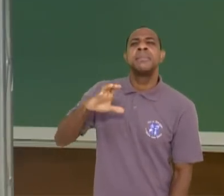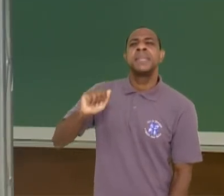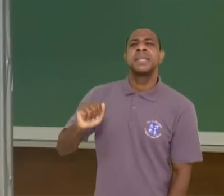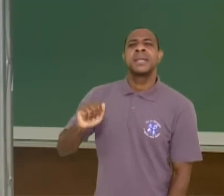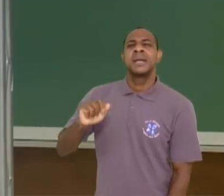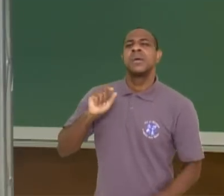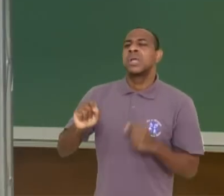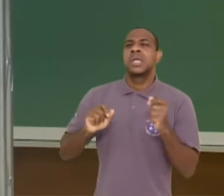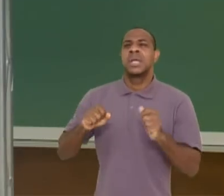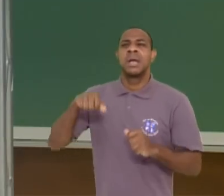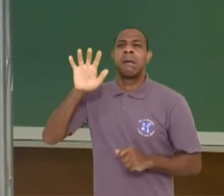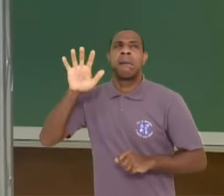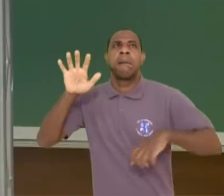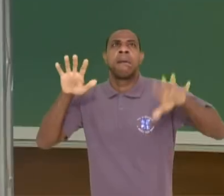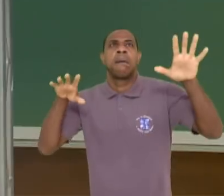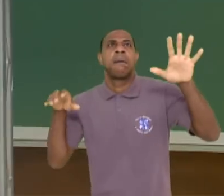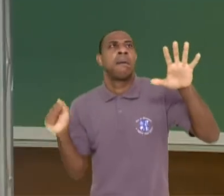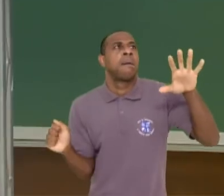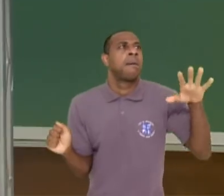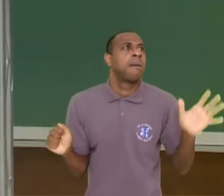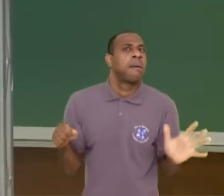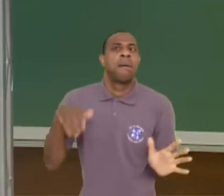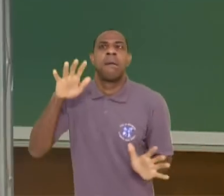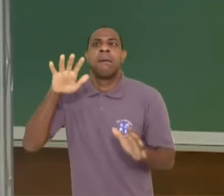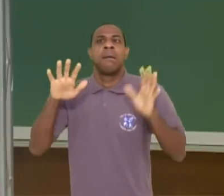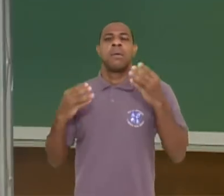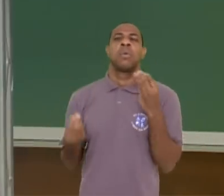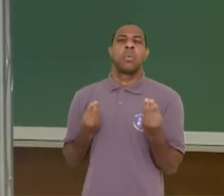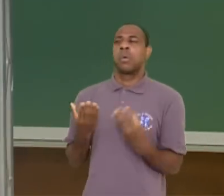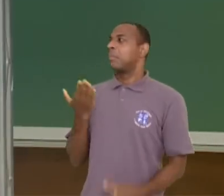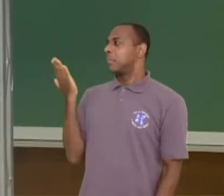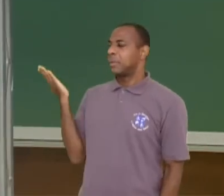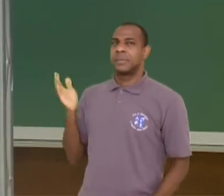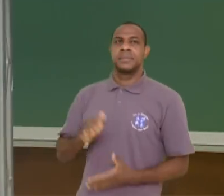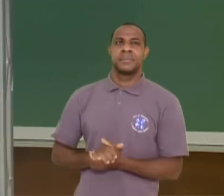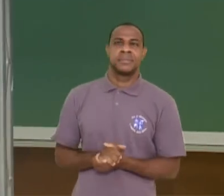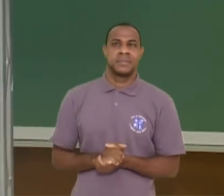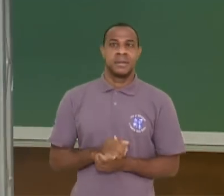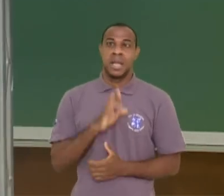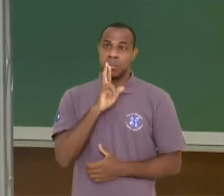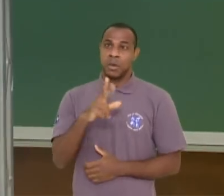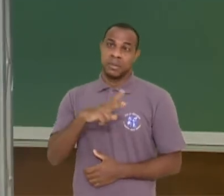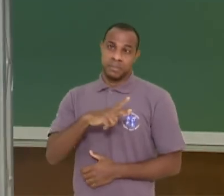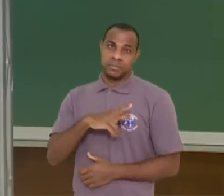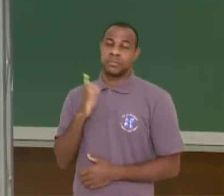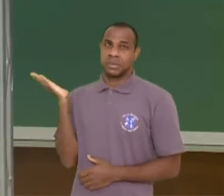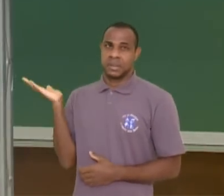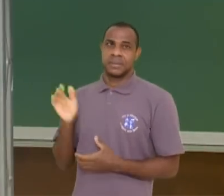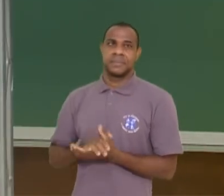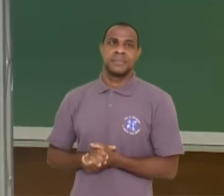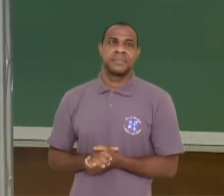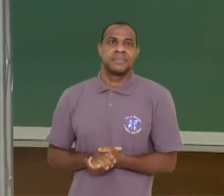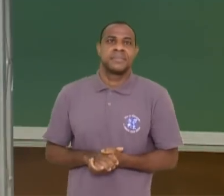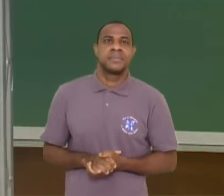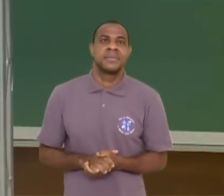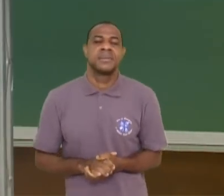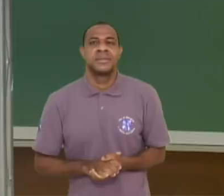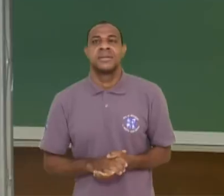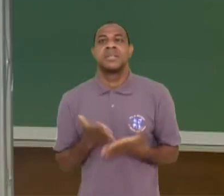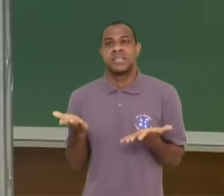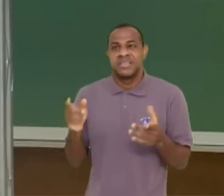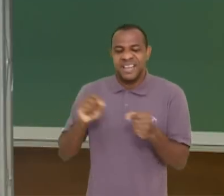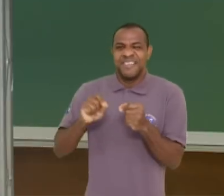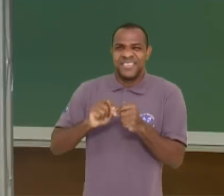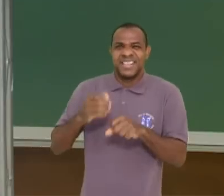você o que é a mímica, né? Então faz o relato, a resposta pessoal. Já realizou atividades envolvendo essa técnica? Acredito que a